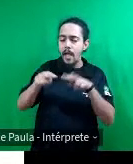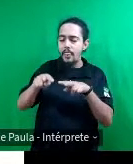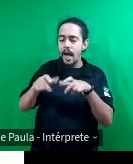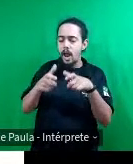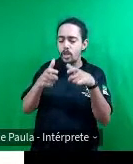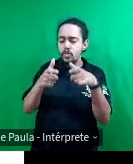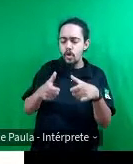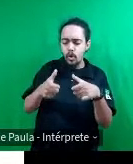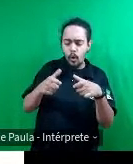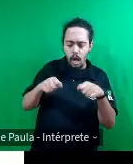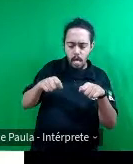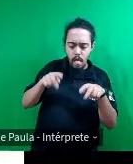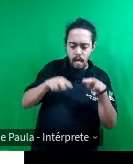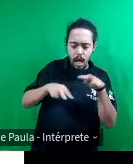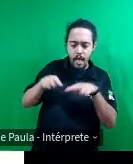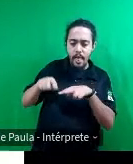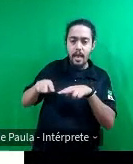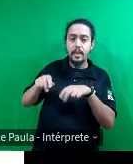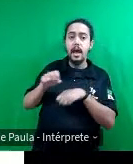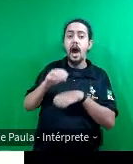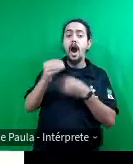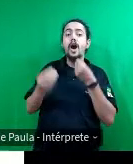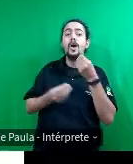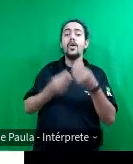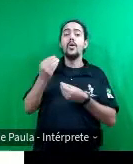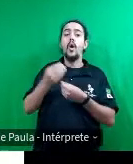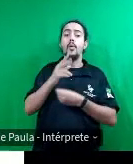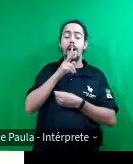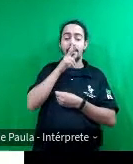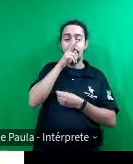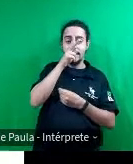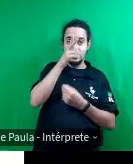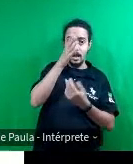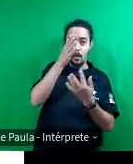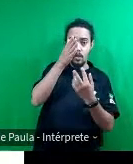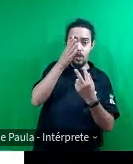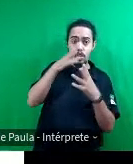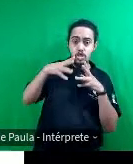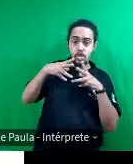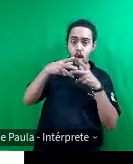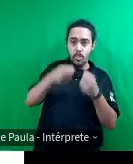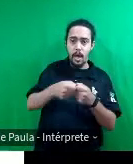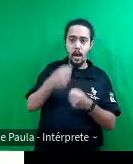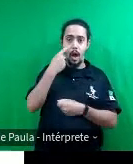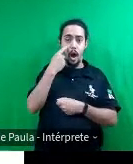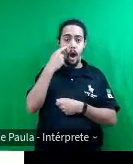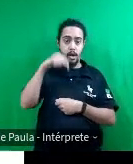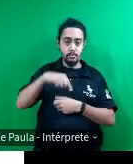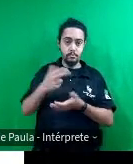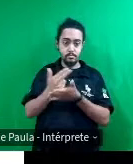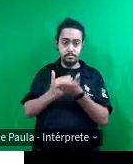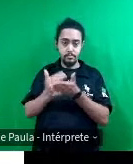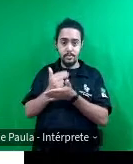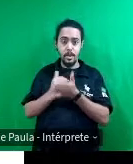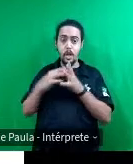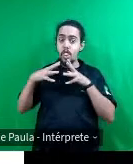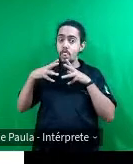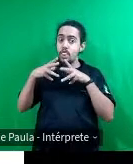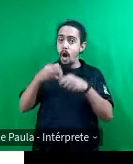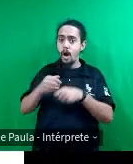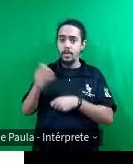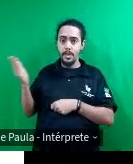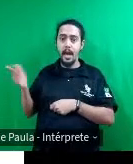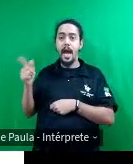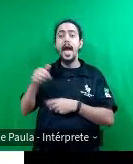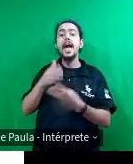mais facilidade como que a tensão total aqui, aplicada no circuito, é